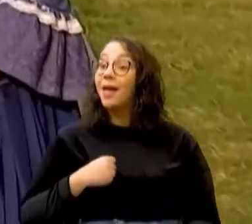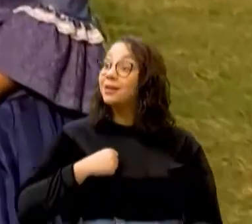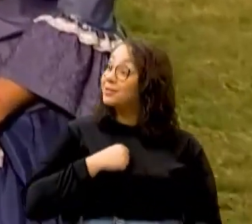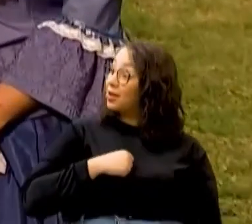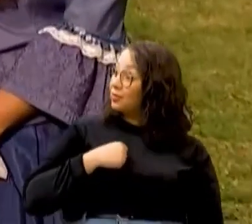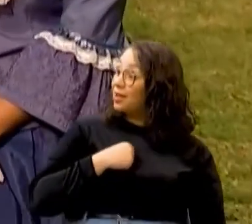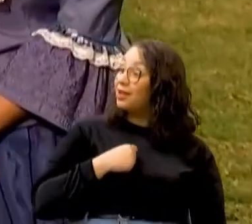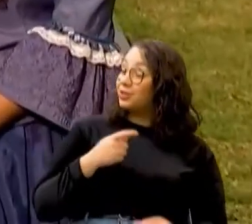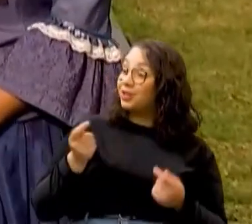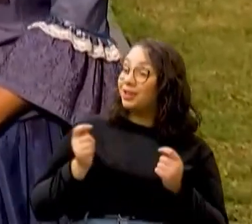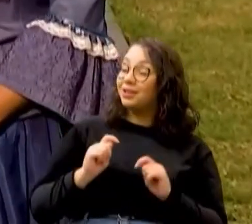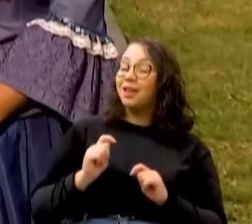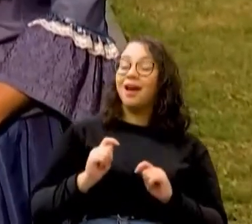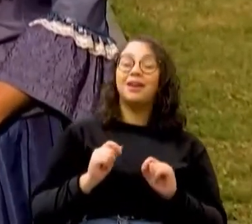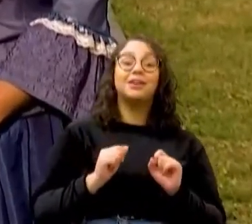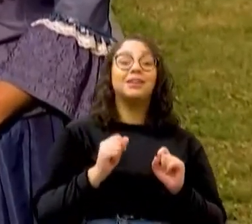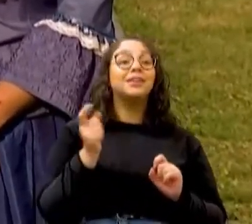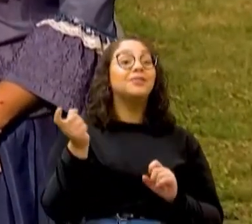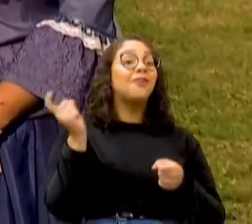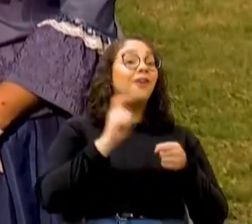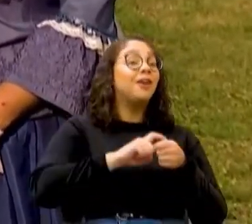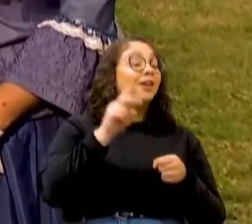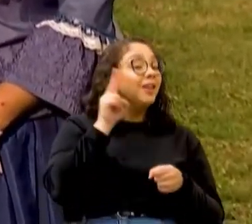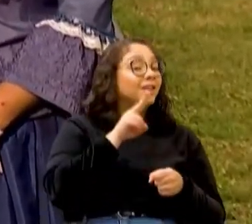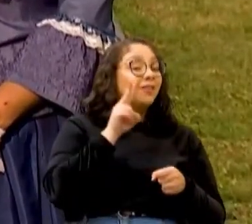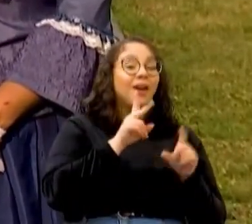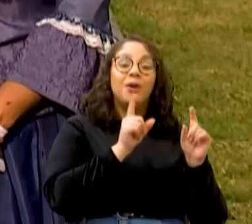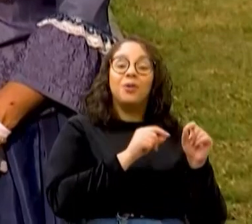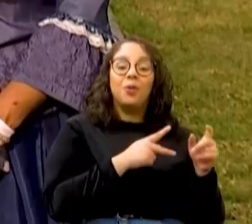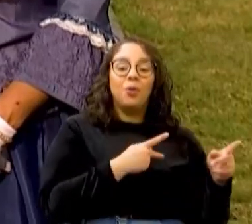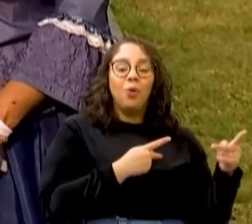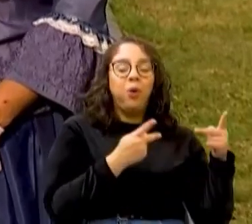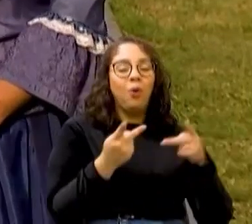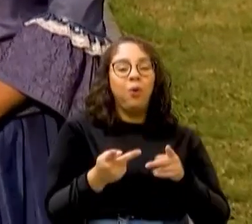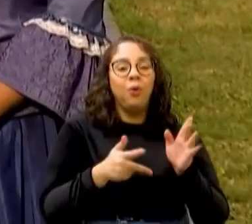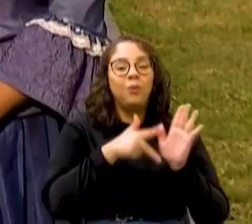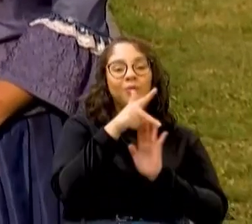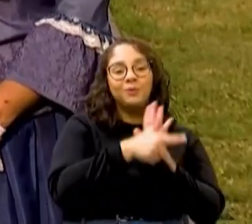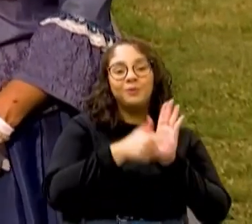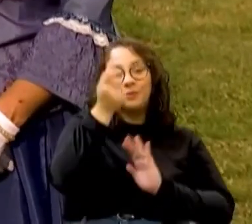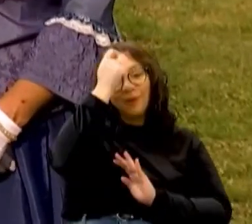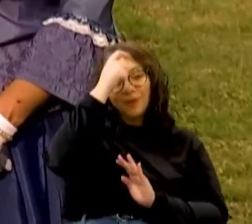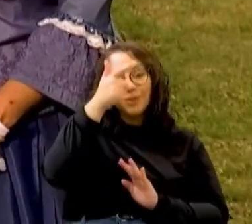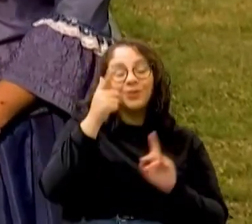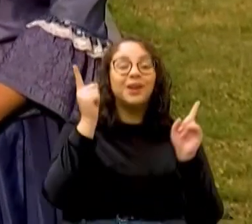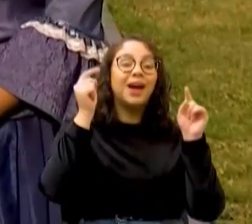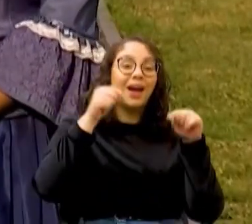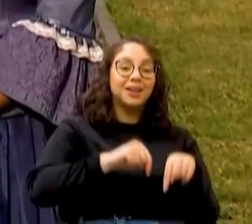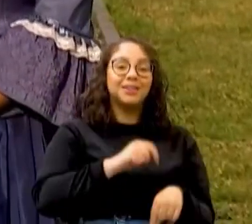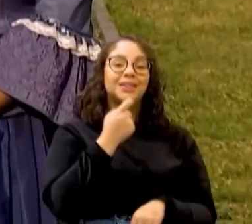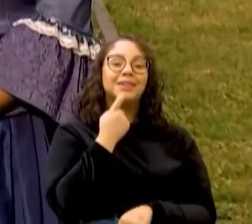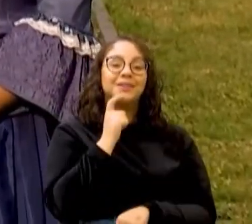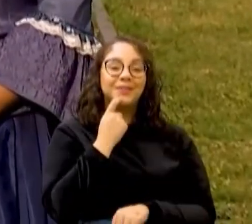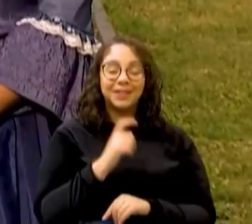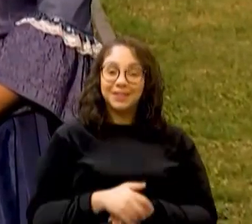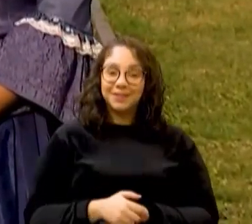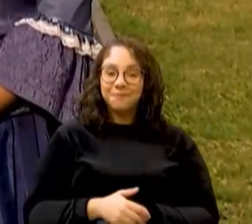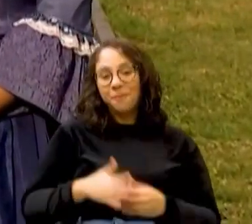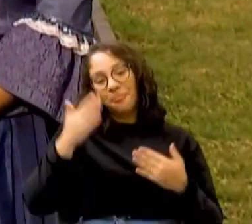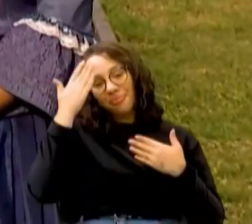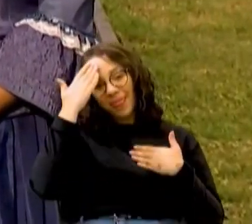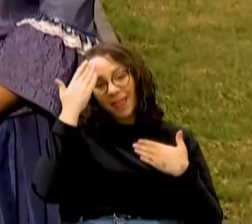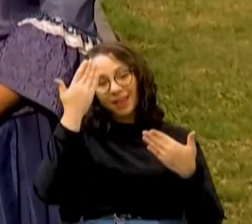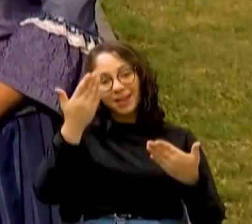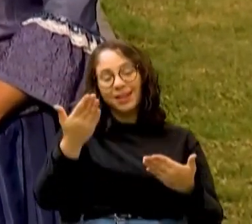vamos dizer assim momentos que você pode relembrar visitando a Estação Cultura aqui em